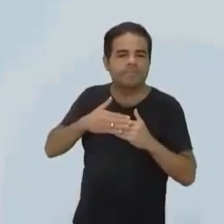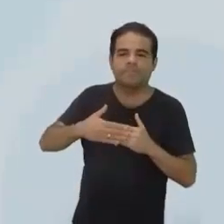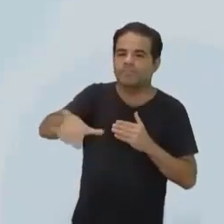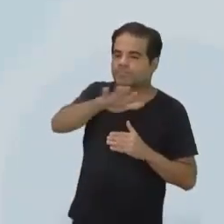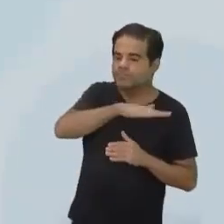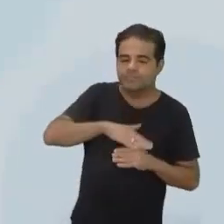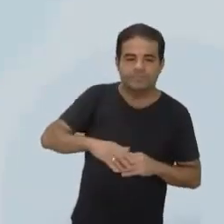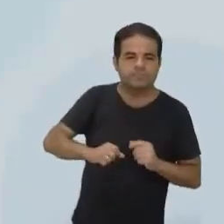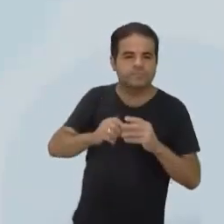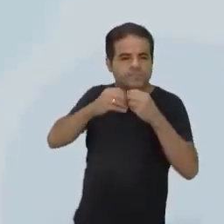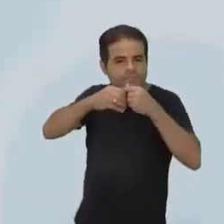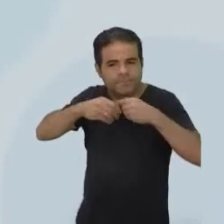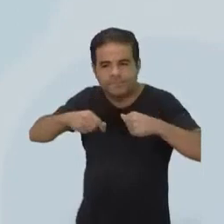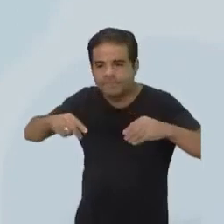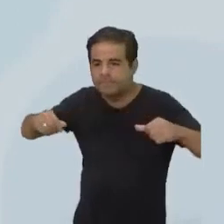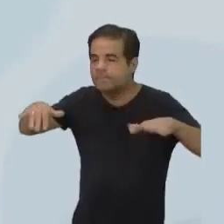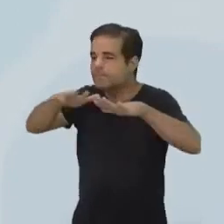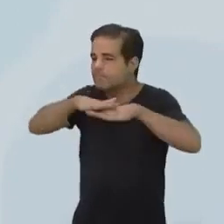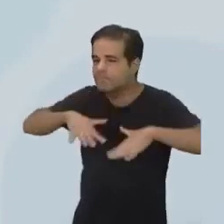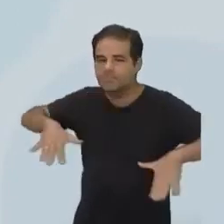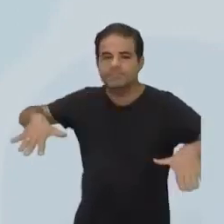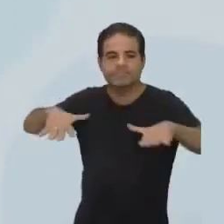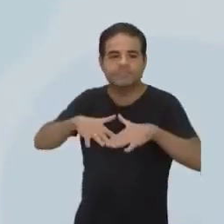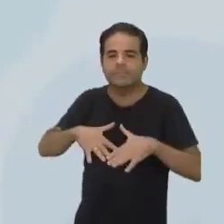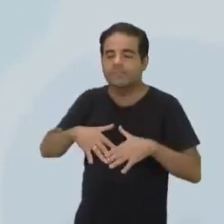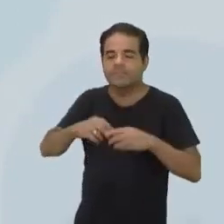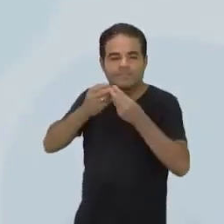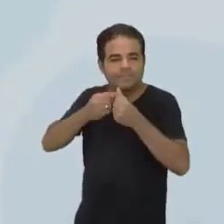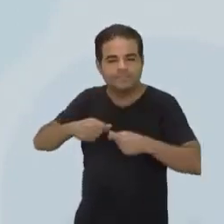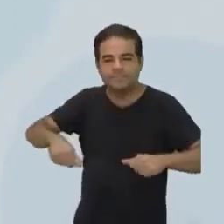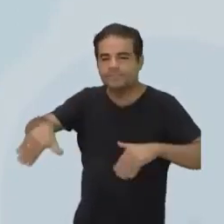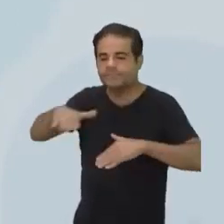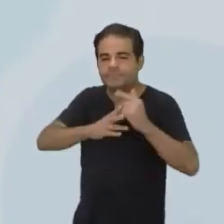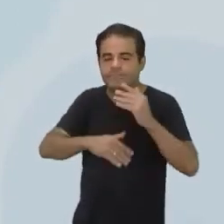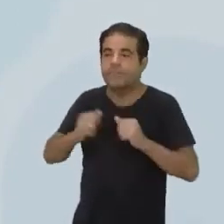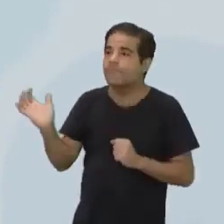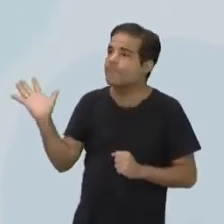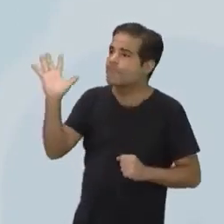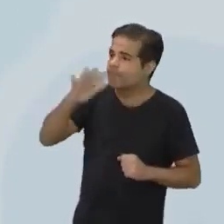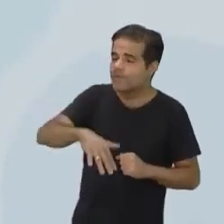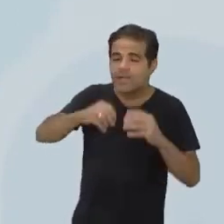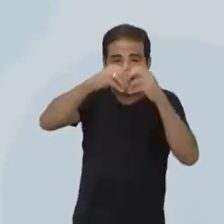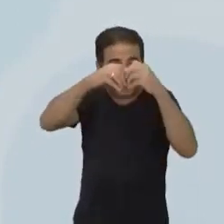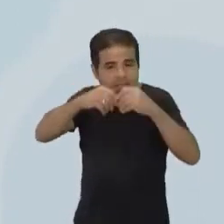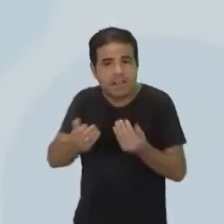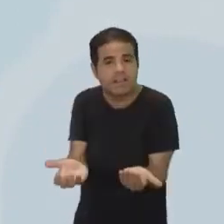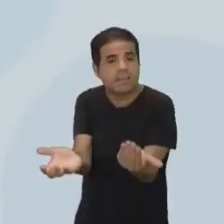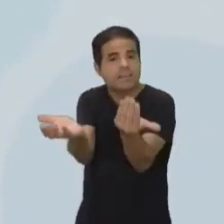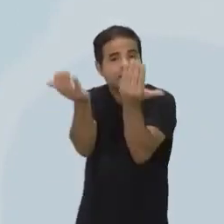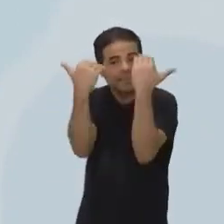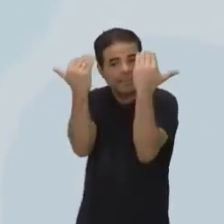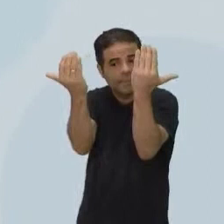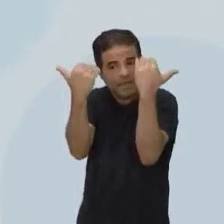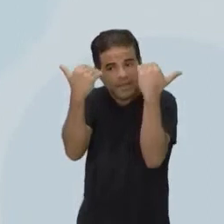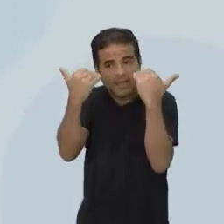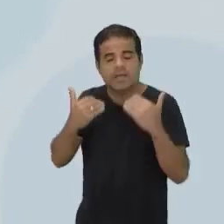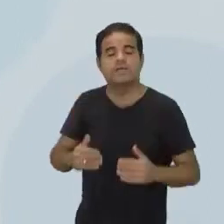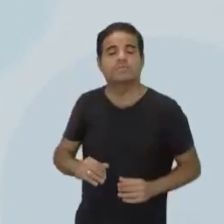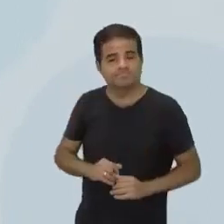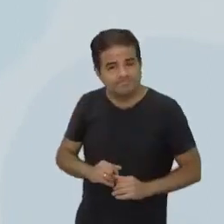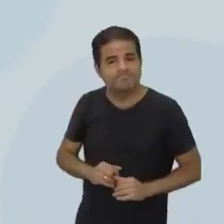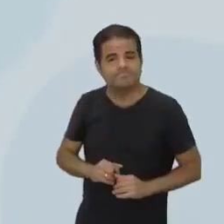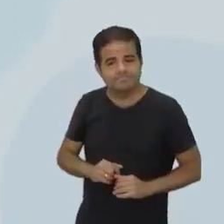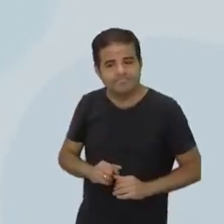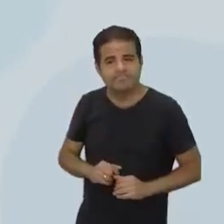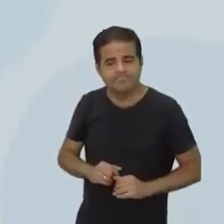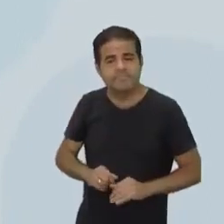Sais minerais que estavam no solo, vem parar dentro da gente, né? E isso